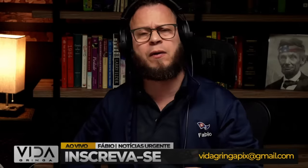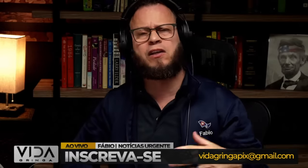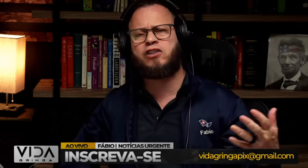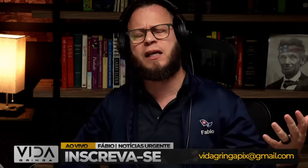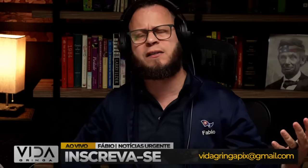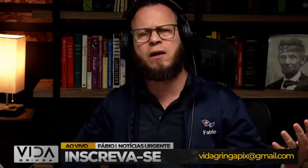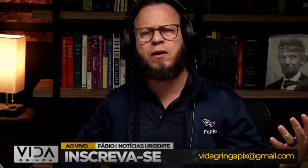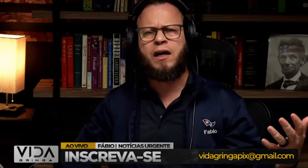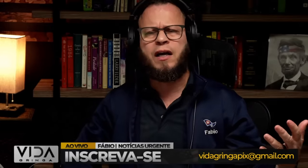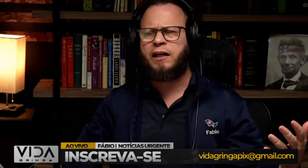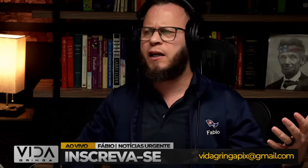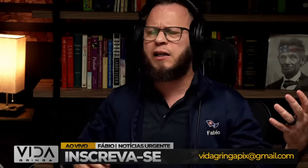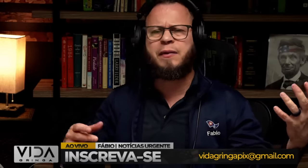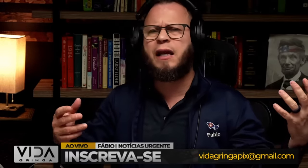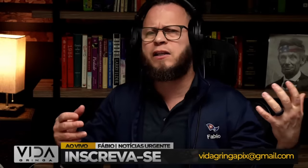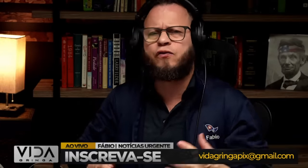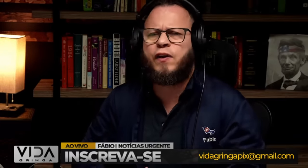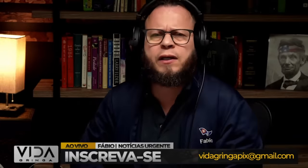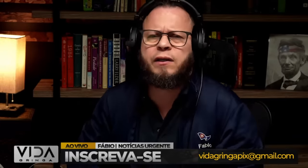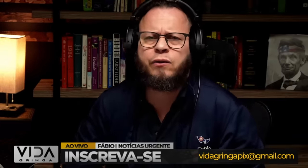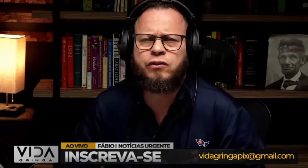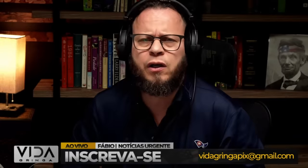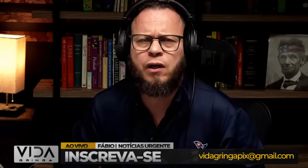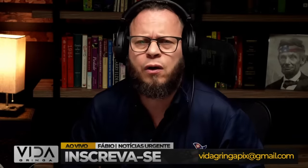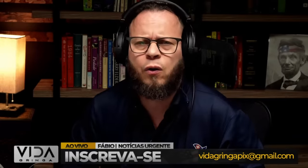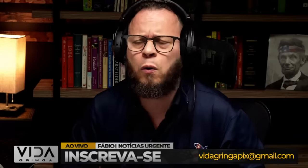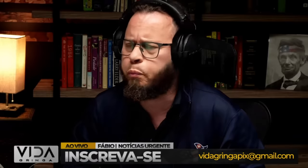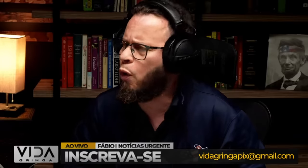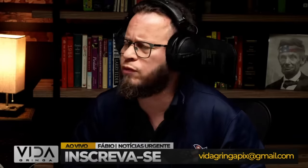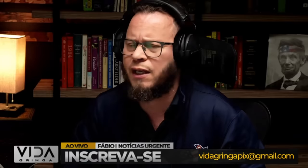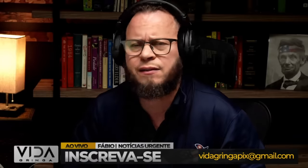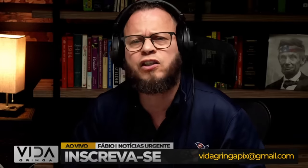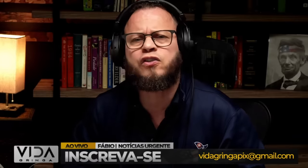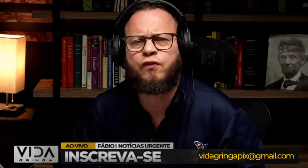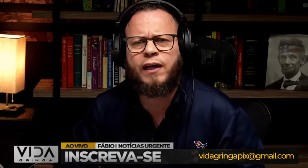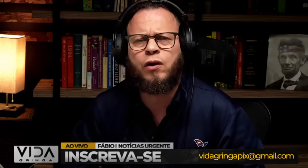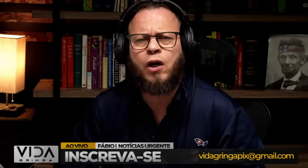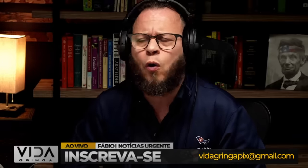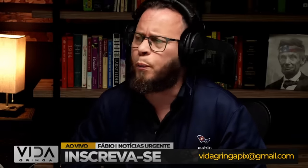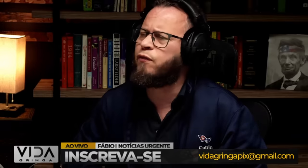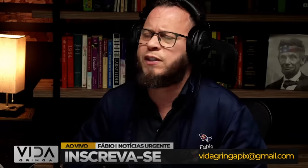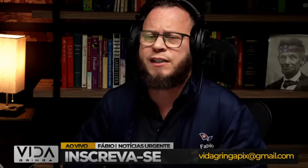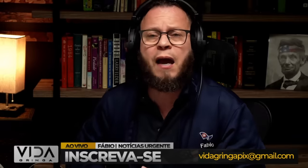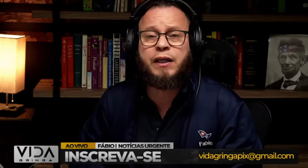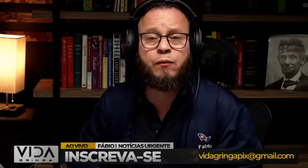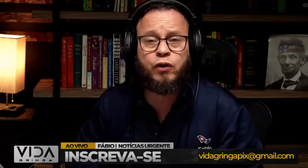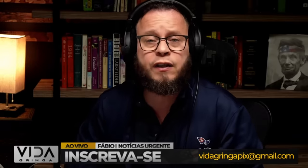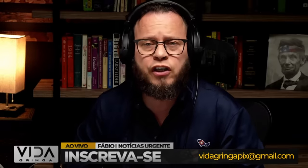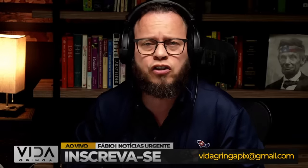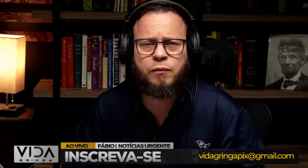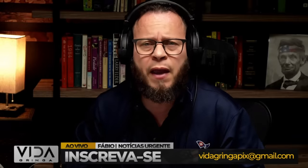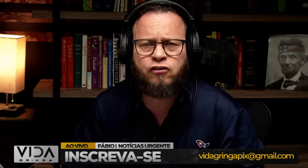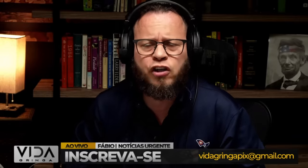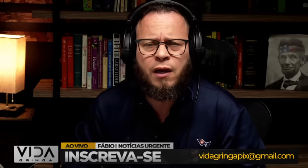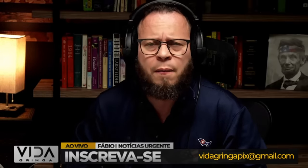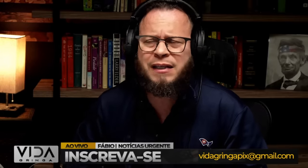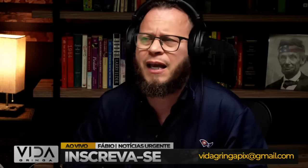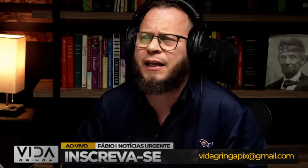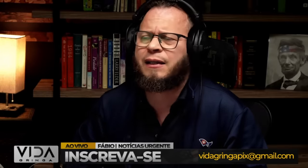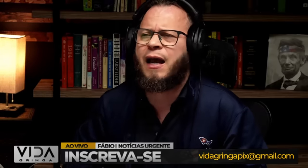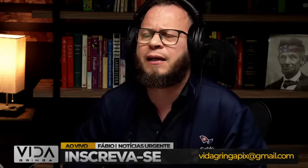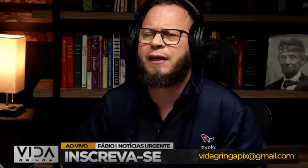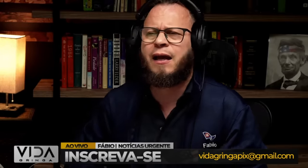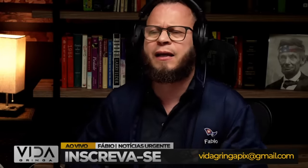ter uma legislação que criminalize o fake news. O povo está satisfeito. O povo sabe que muita gente mente, mas